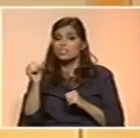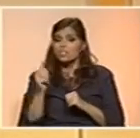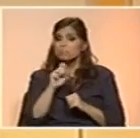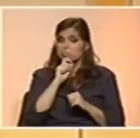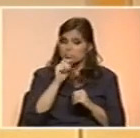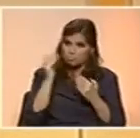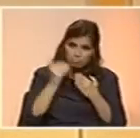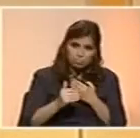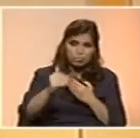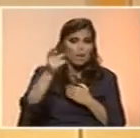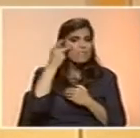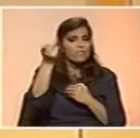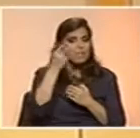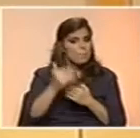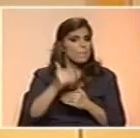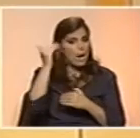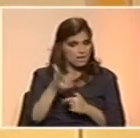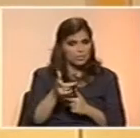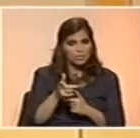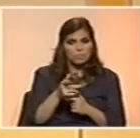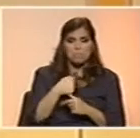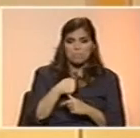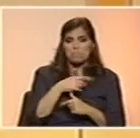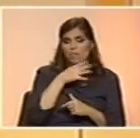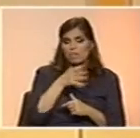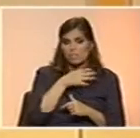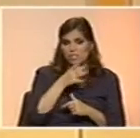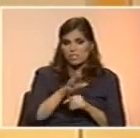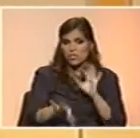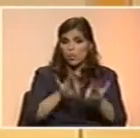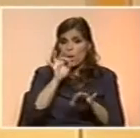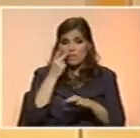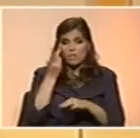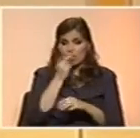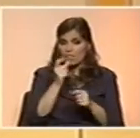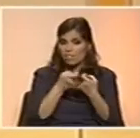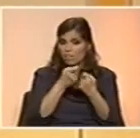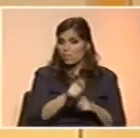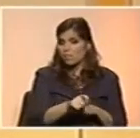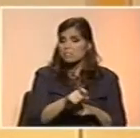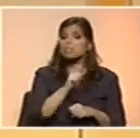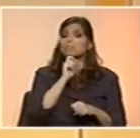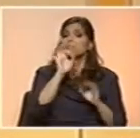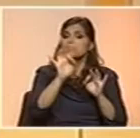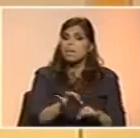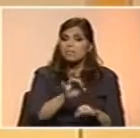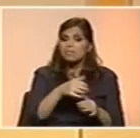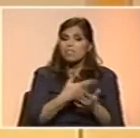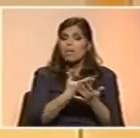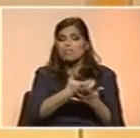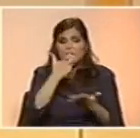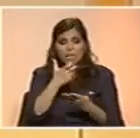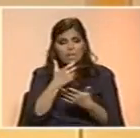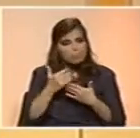menor morbilidade e menor mortalidade em opções de vida deste género, provavelmente também tem impacto